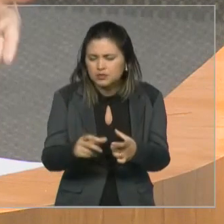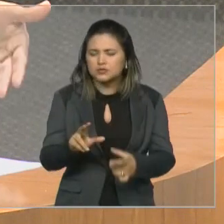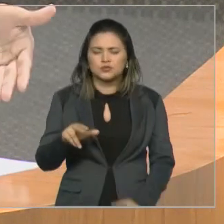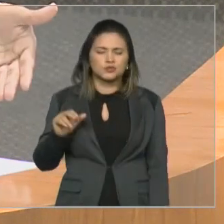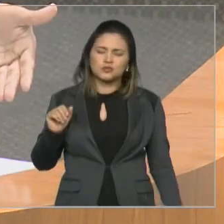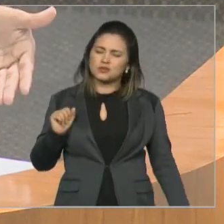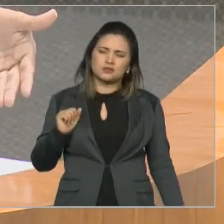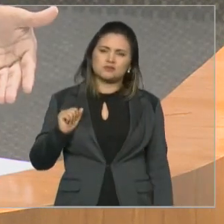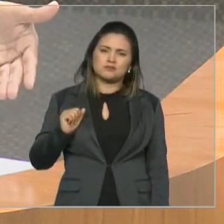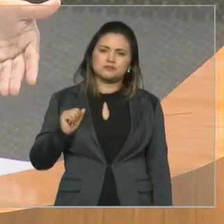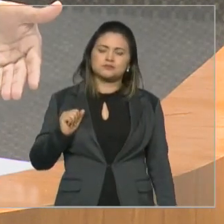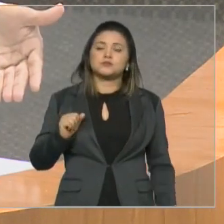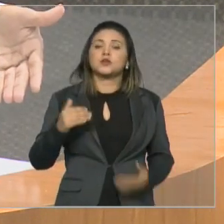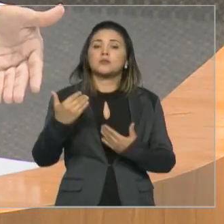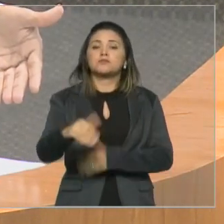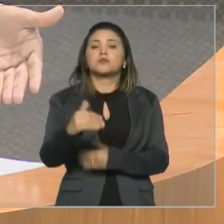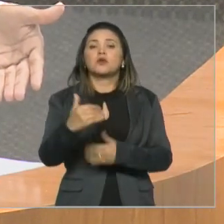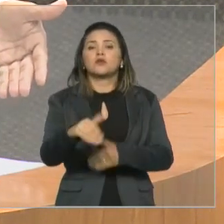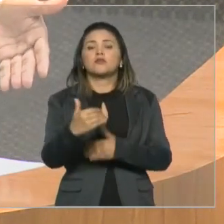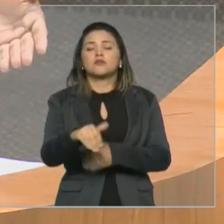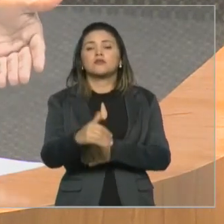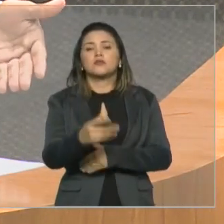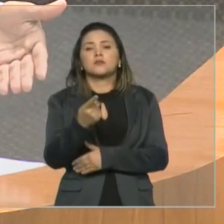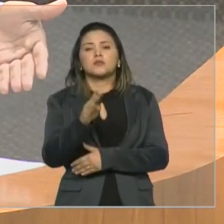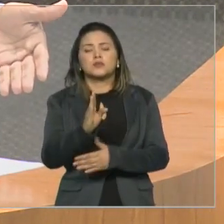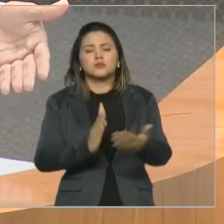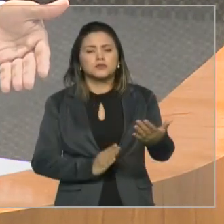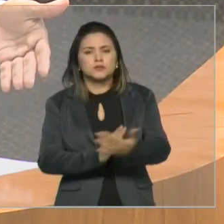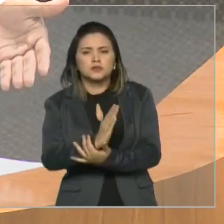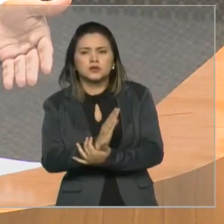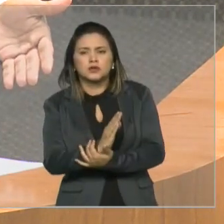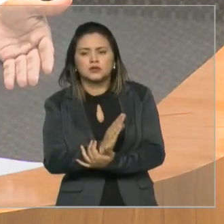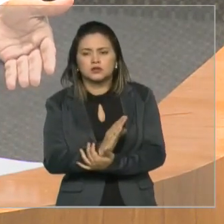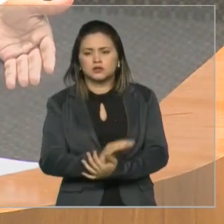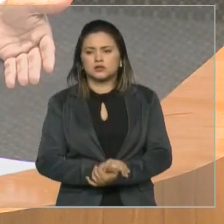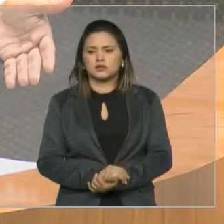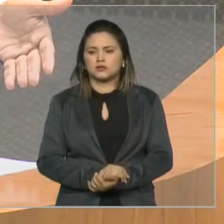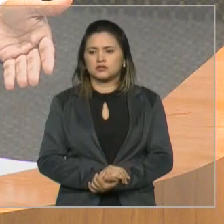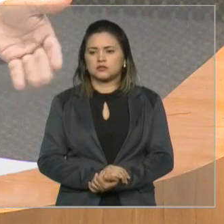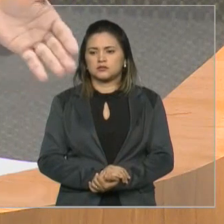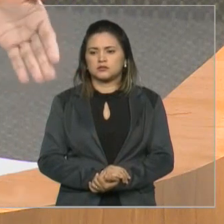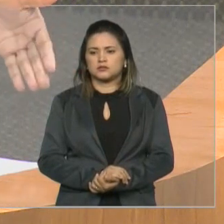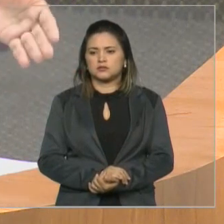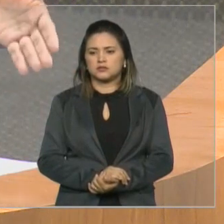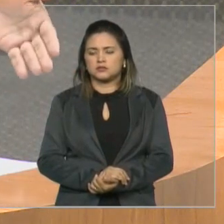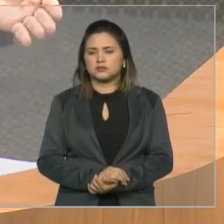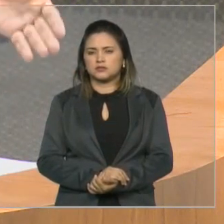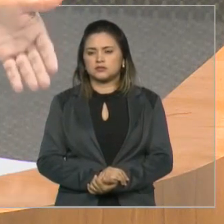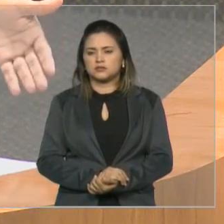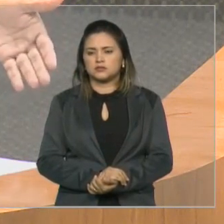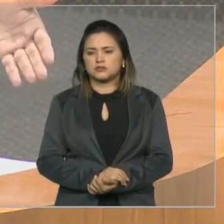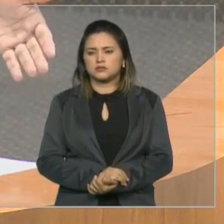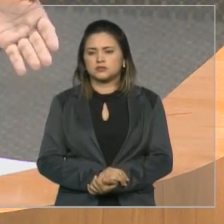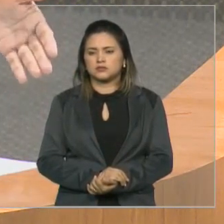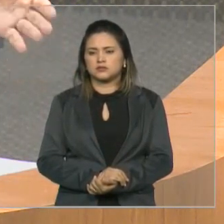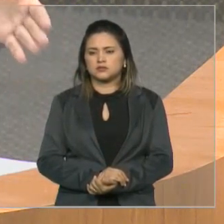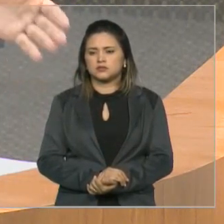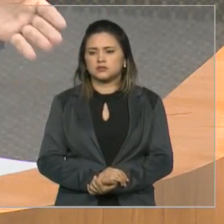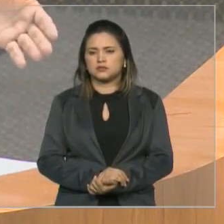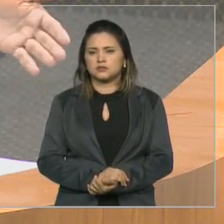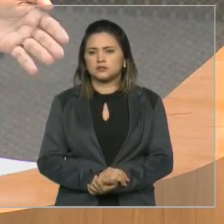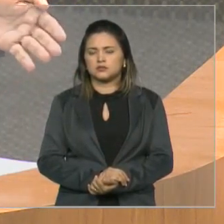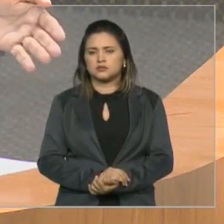A realização de concurso público, pelo contrário, que muitos acham, não iria inchar a máquina pública hoje é inchada